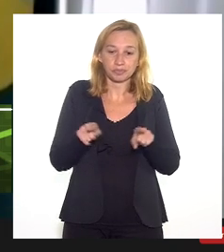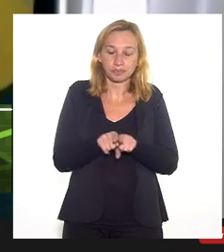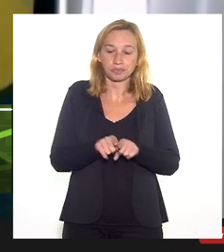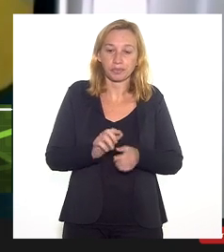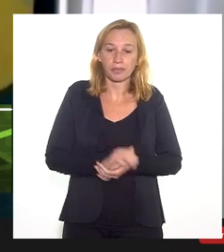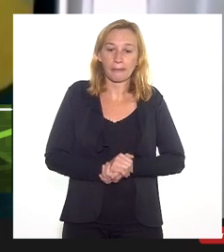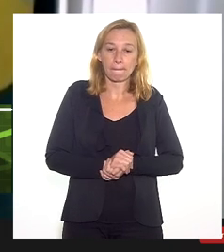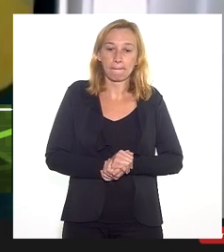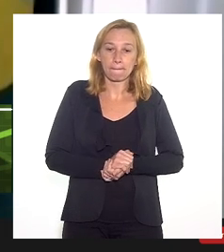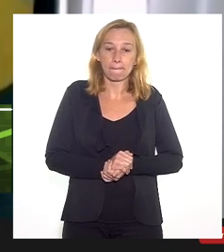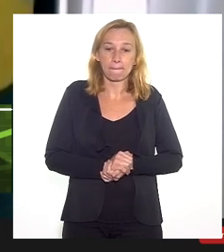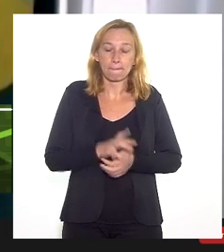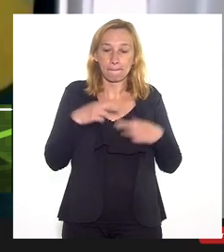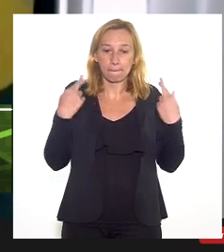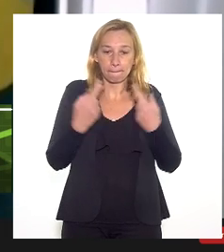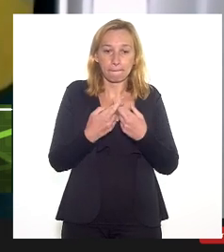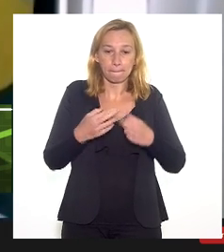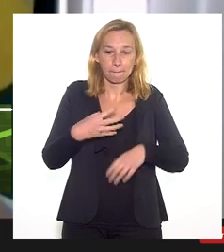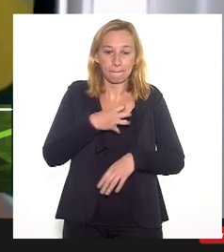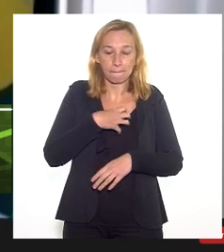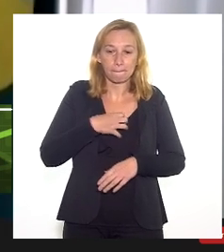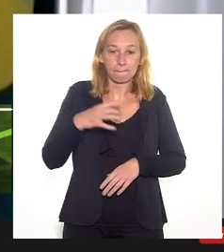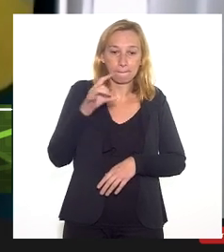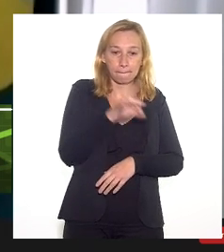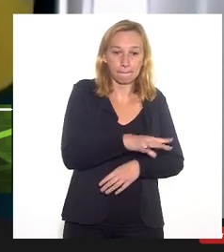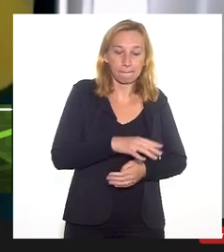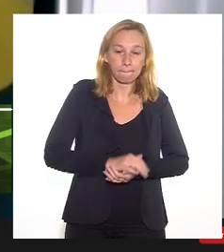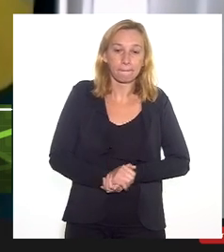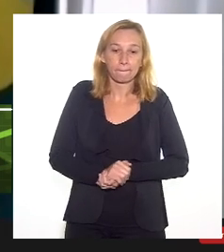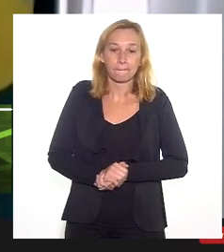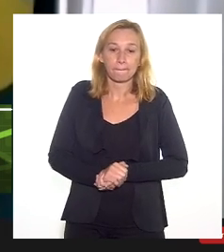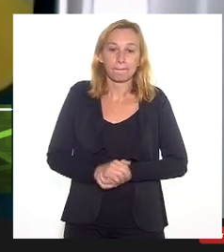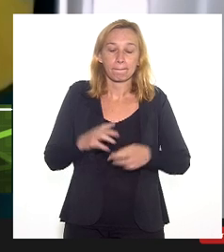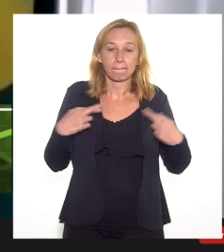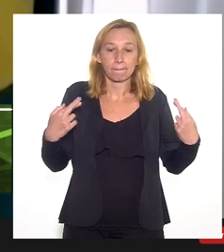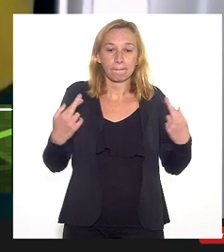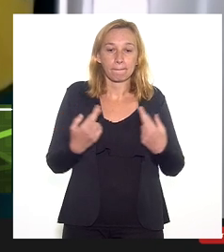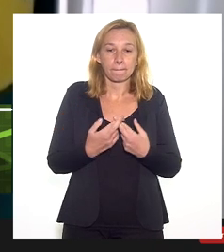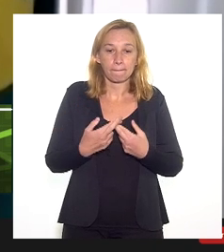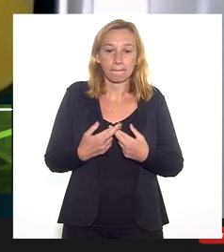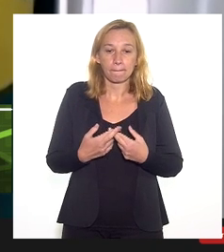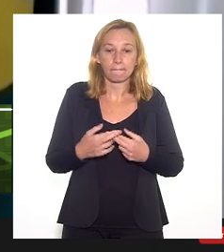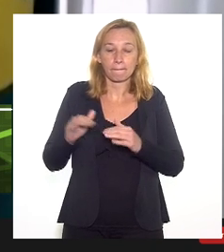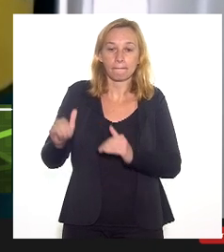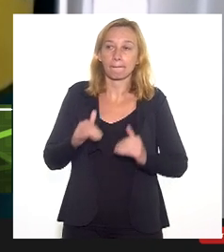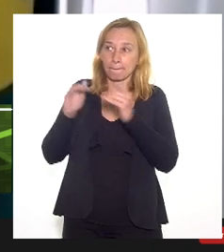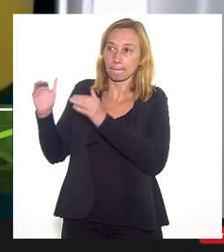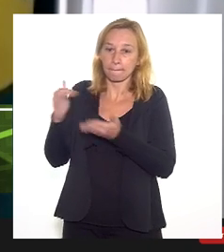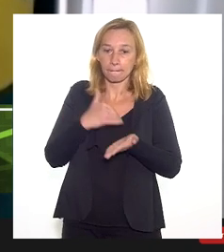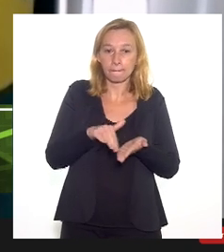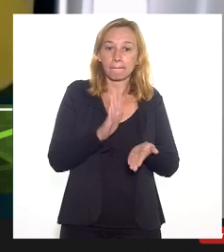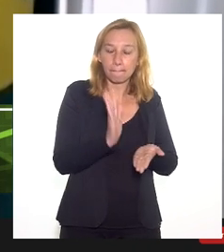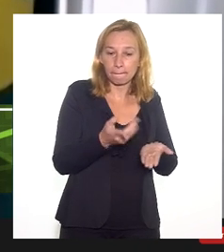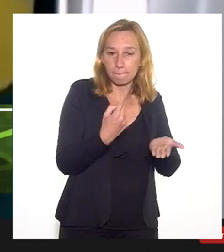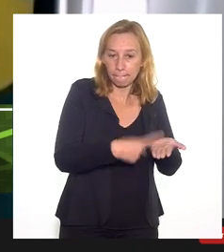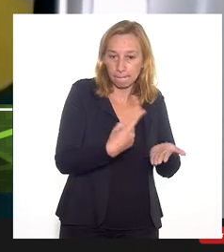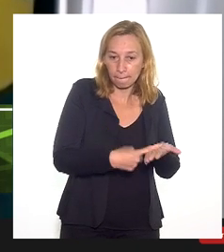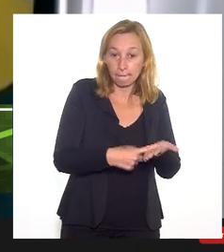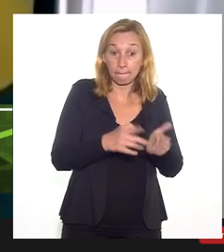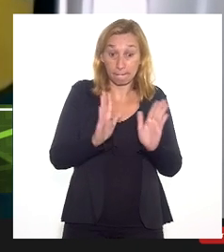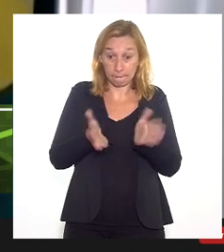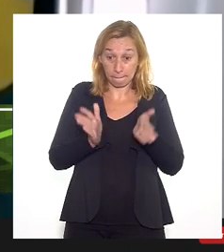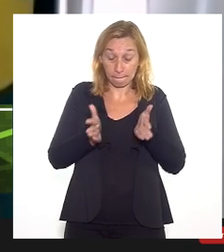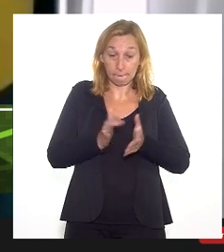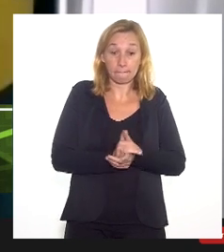audiência nesse sentido e por último a audiência subsecretária que nós já tínhamos combinado agora que